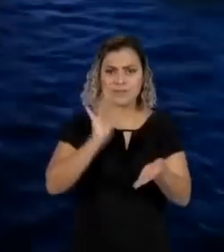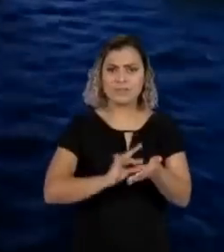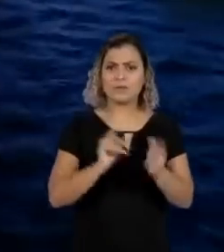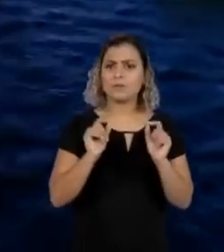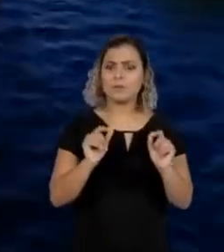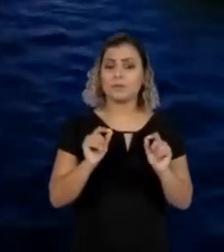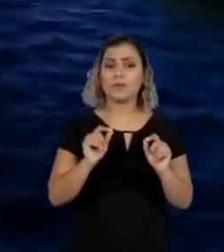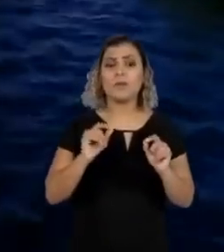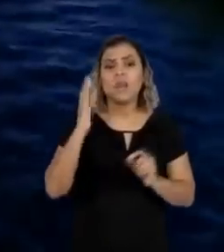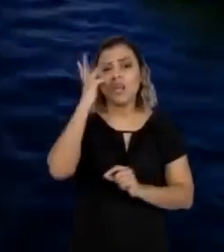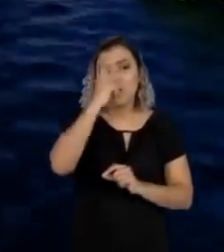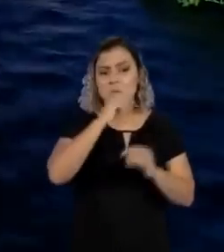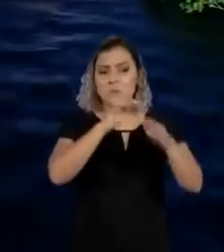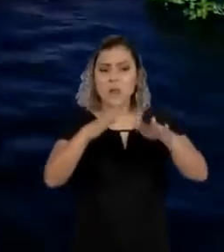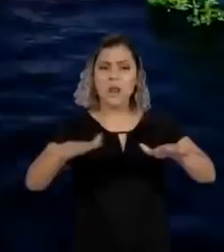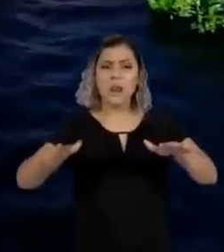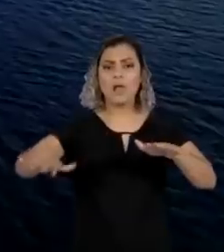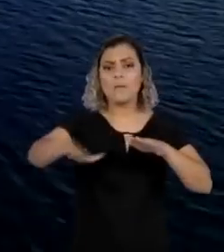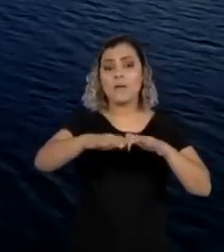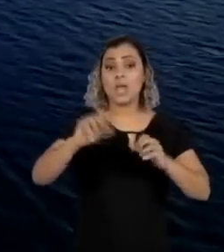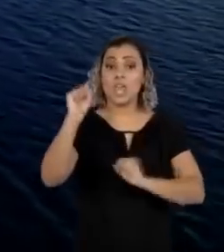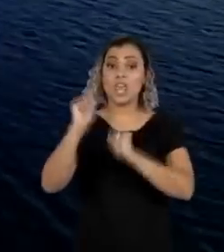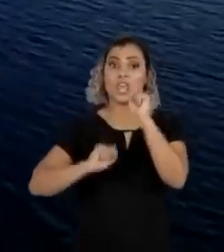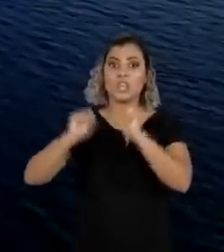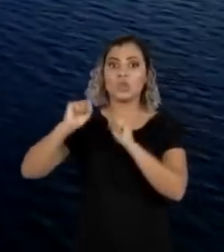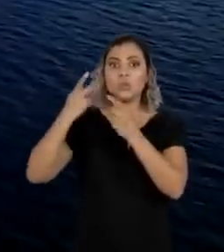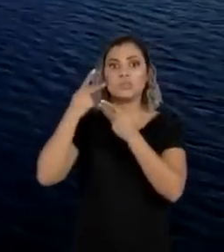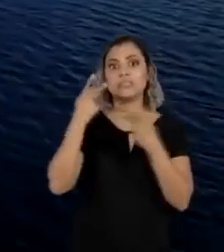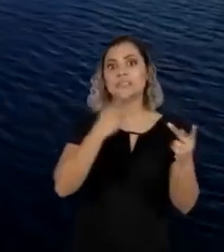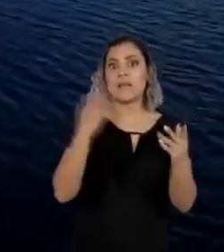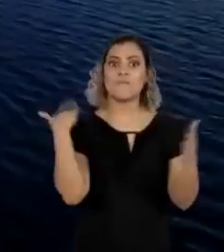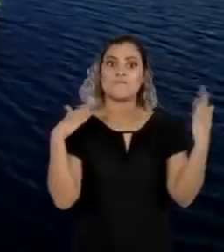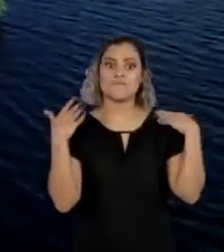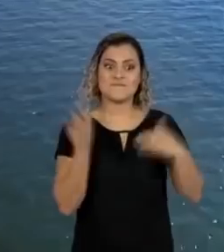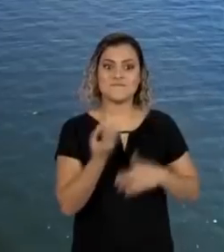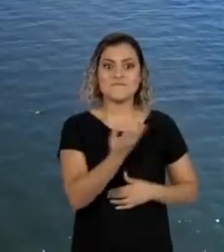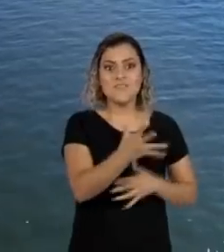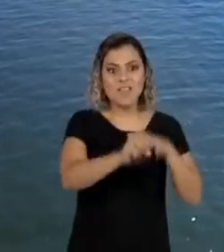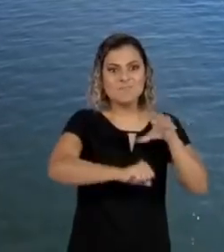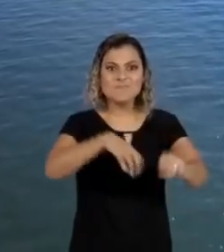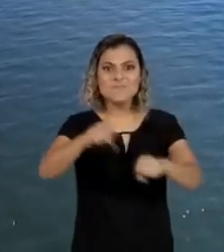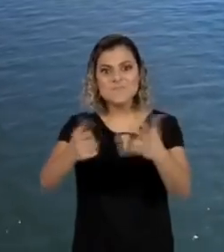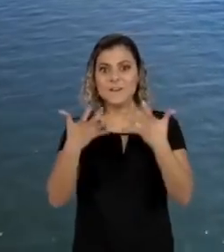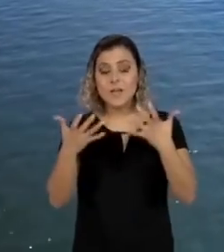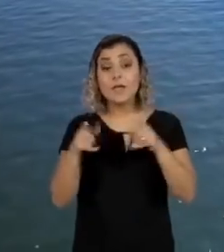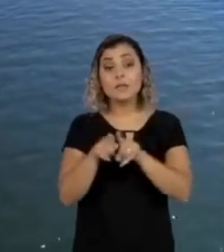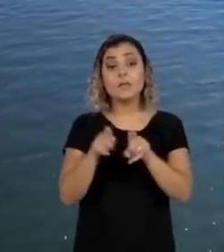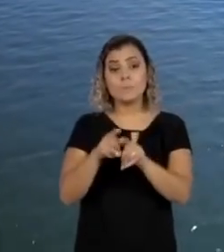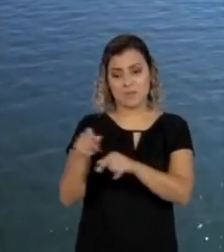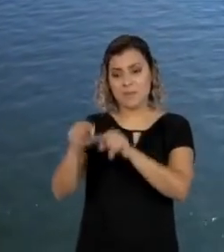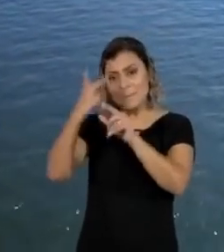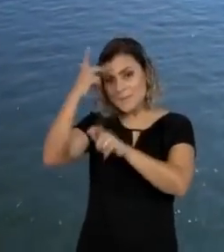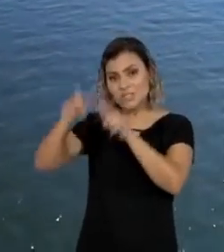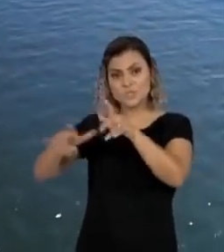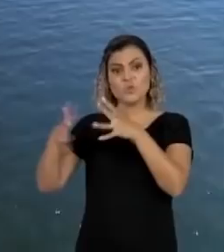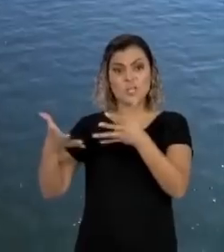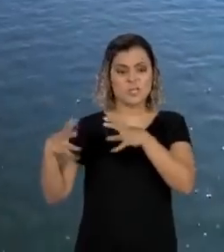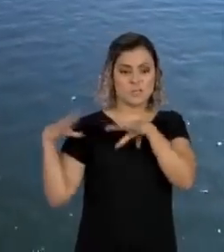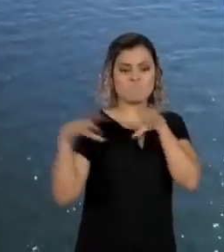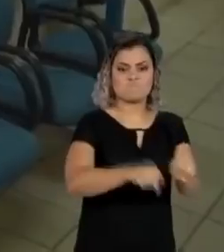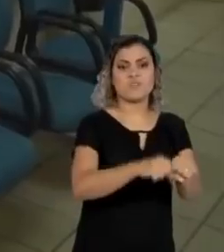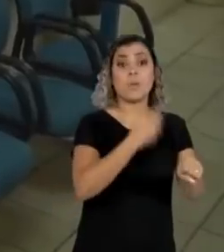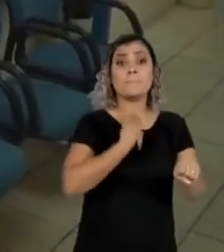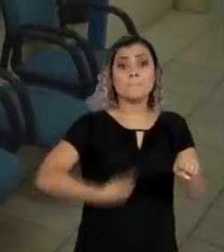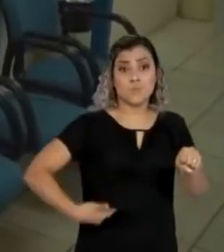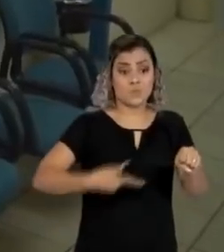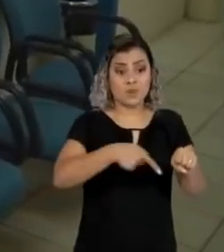é objetivo da cobiça das indústrias turística e imobiliária e também de invasores de terras públicas. A